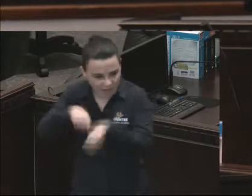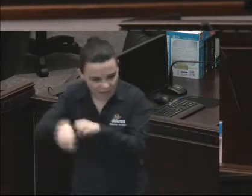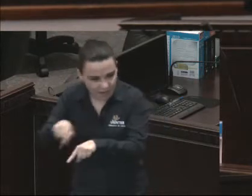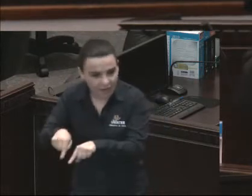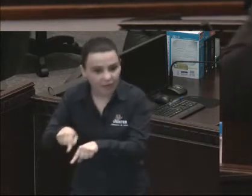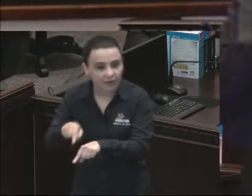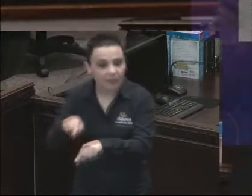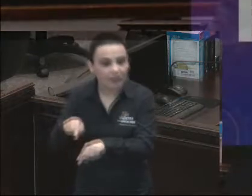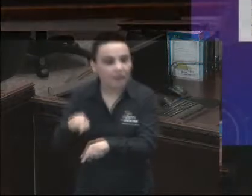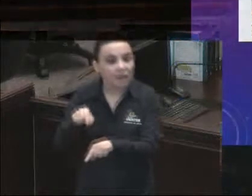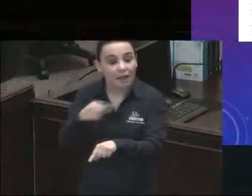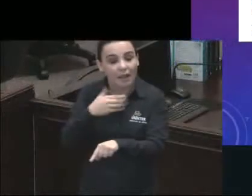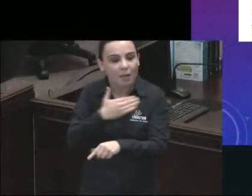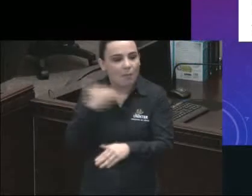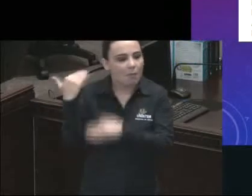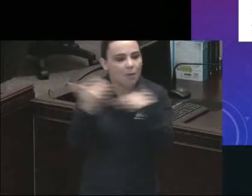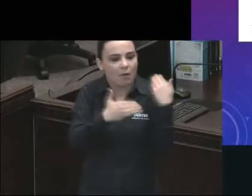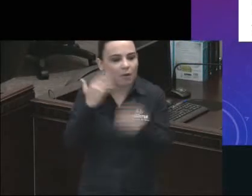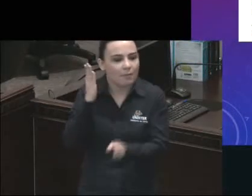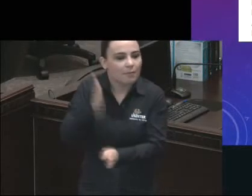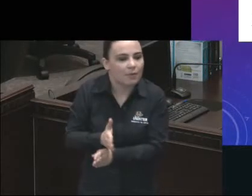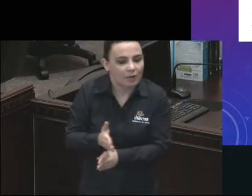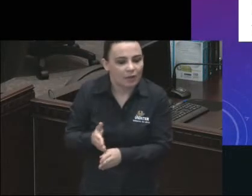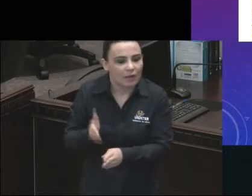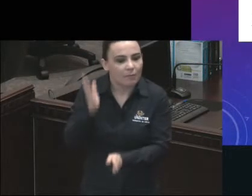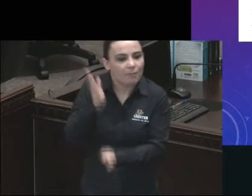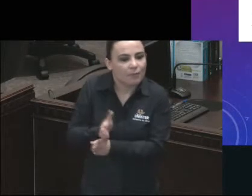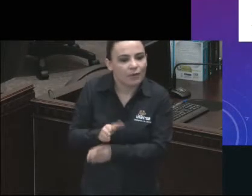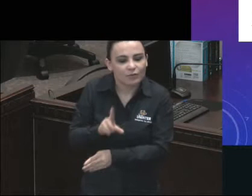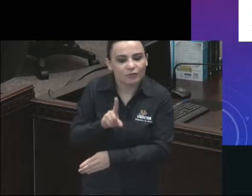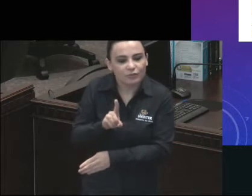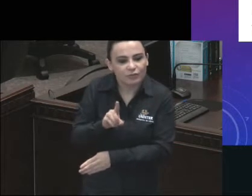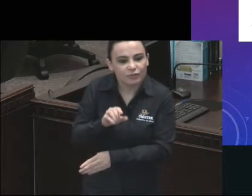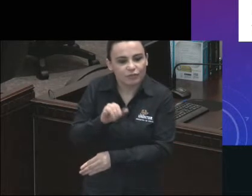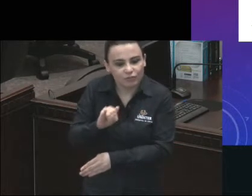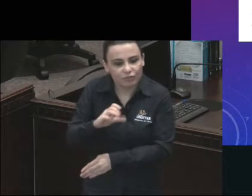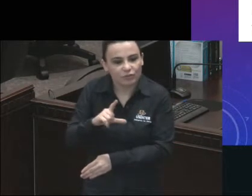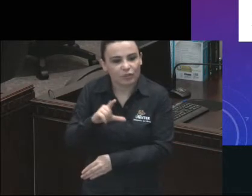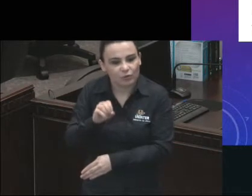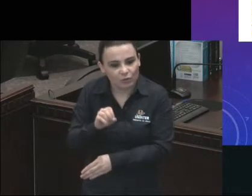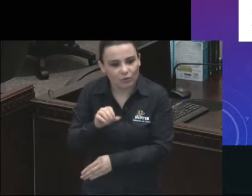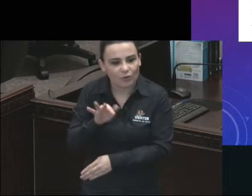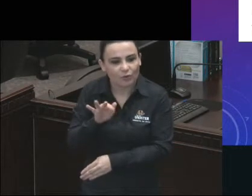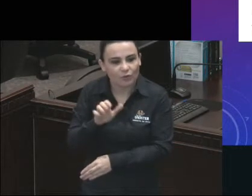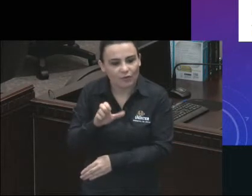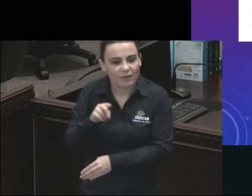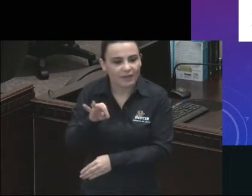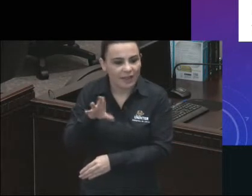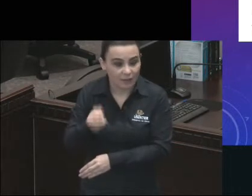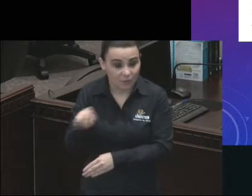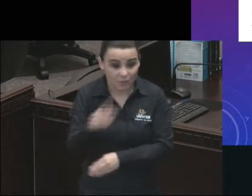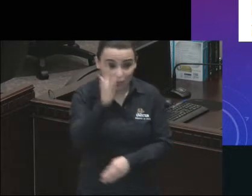a morte de abutres por intoxicação com diclofenaco. Hoje, os abutres no subcontinente